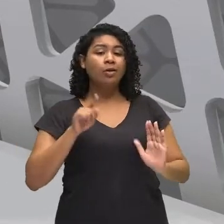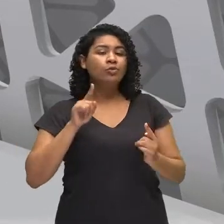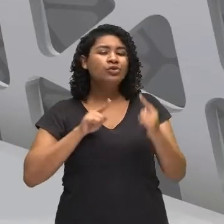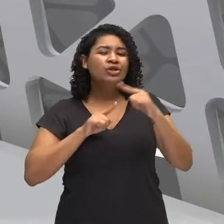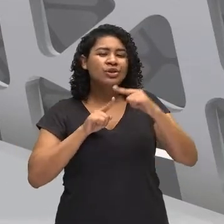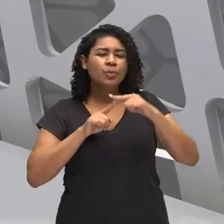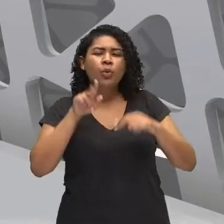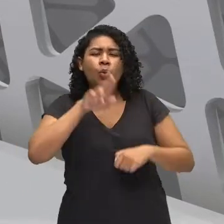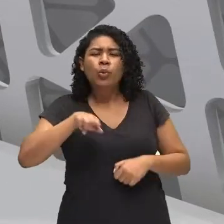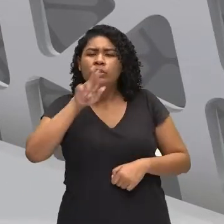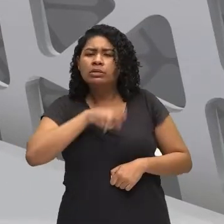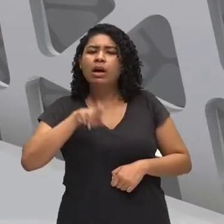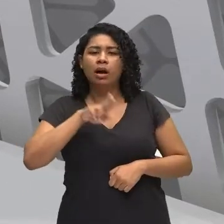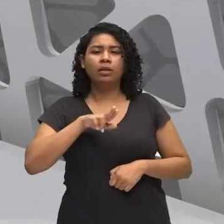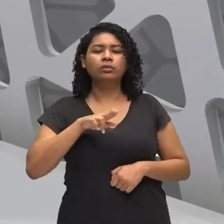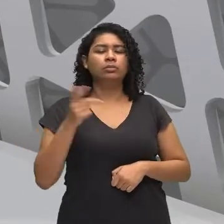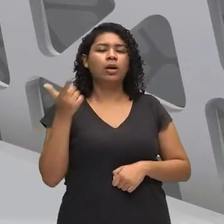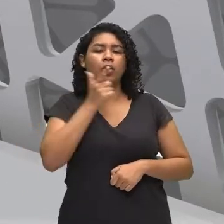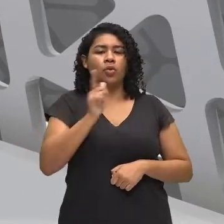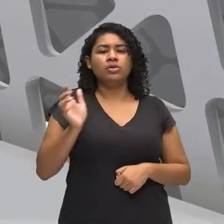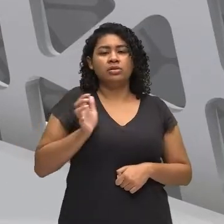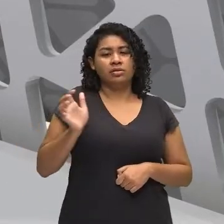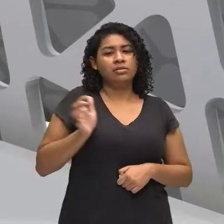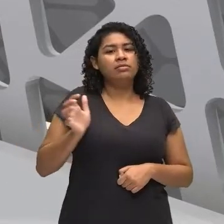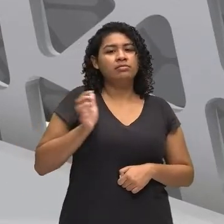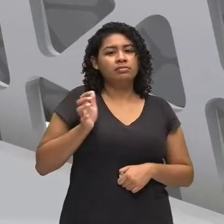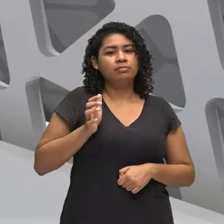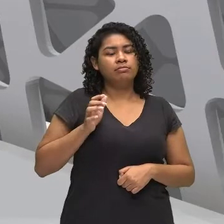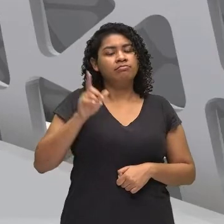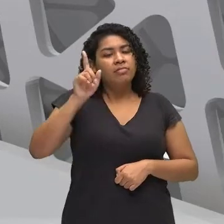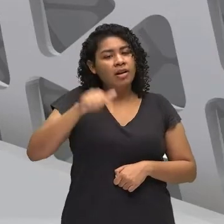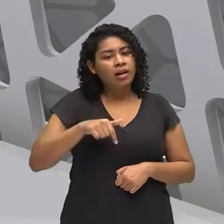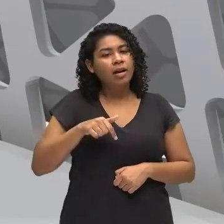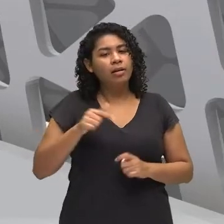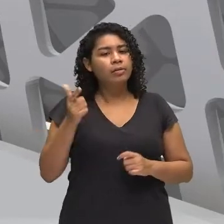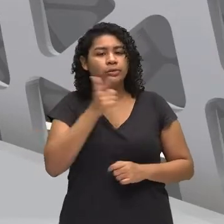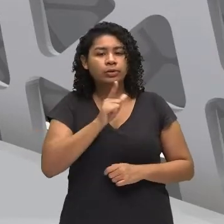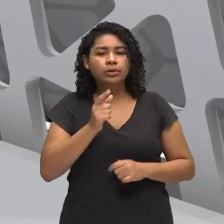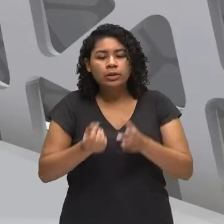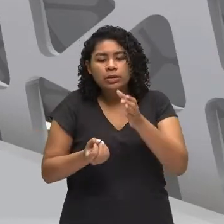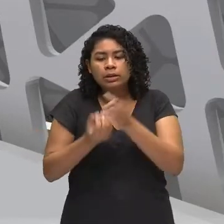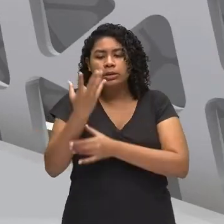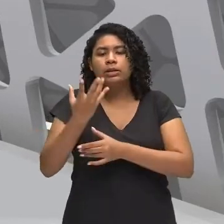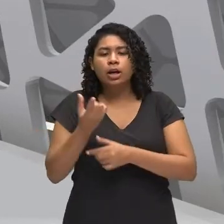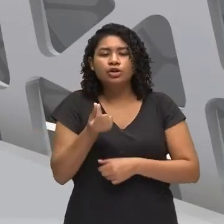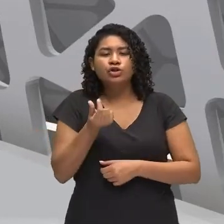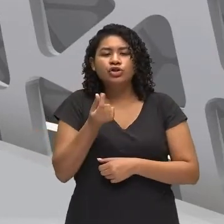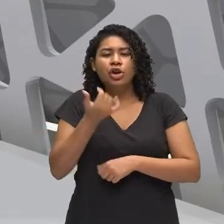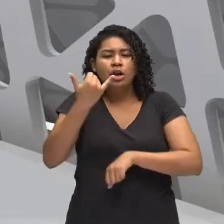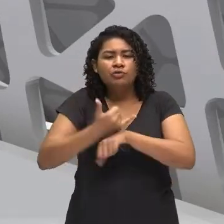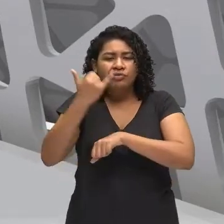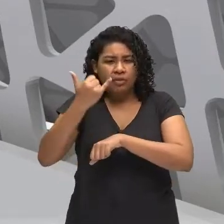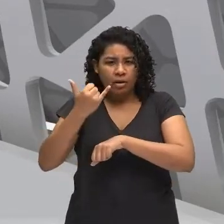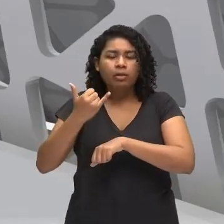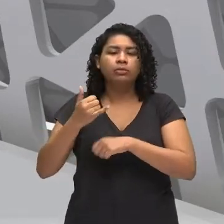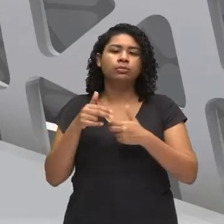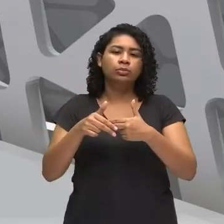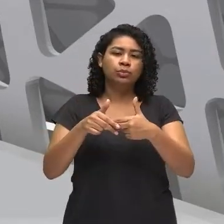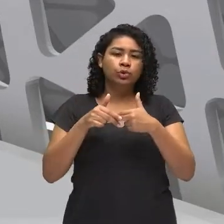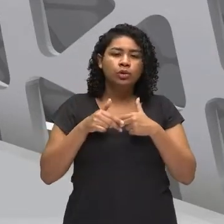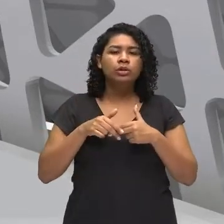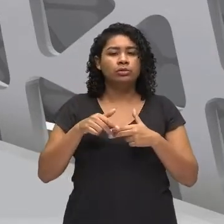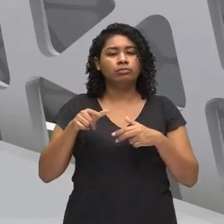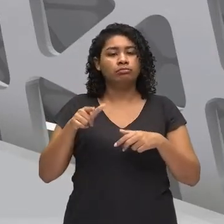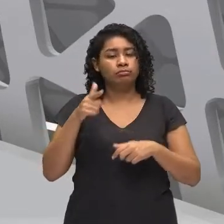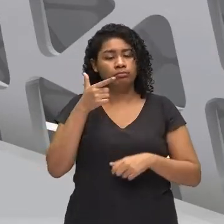utilizado para o processo de acumulação nos tesouros reais, para a cunhagem de moedas e, claro, para manter a balança comercial